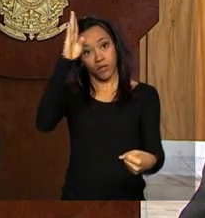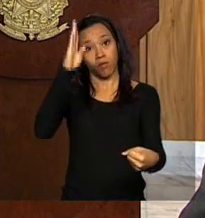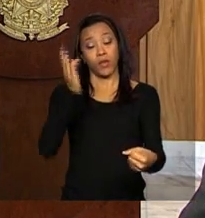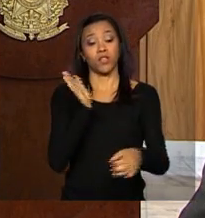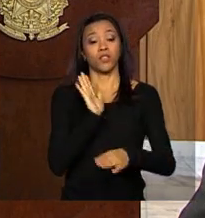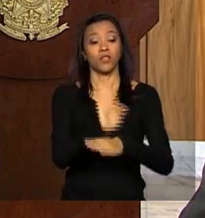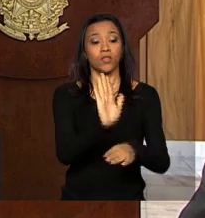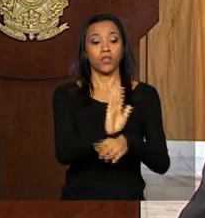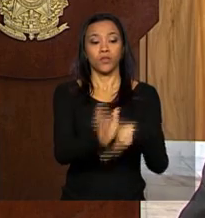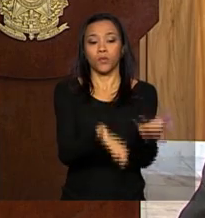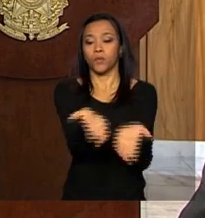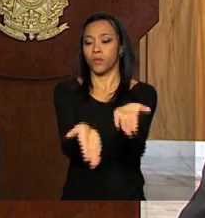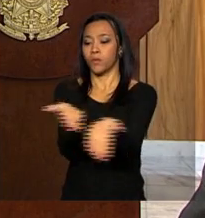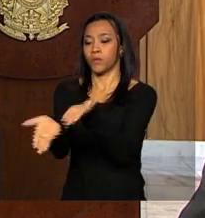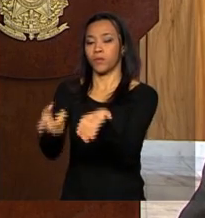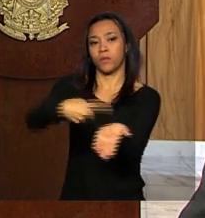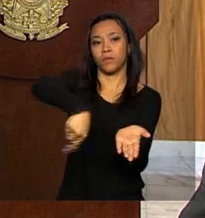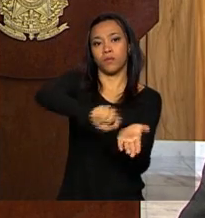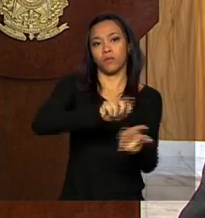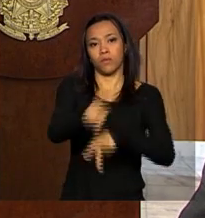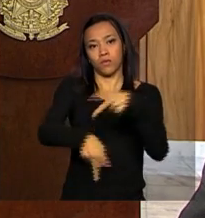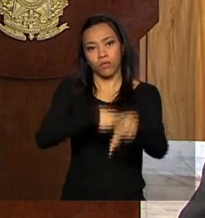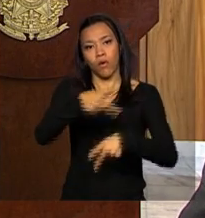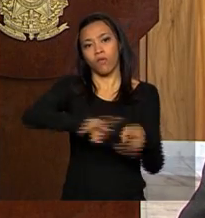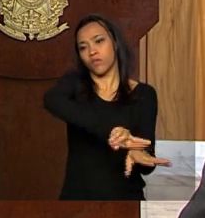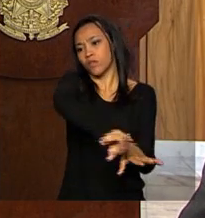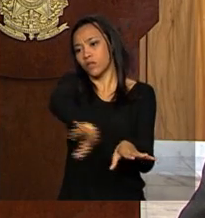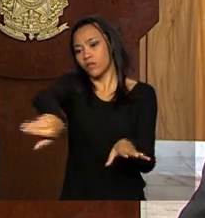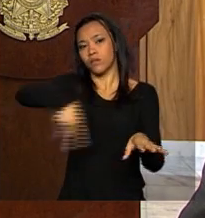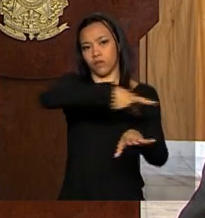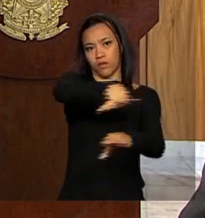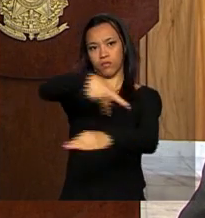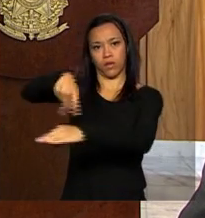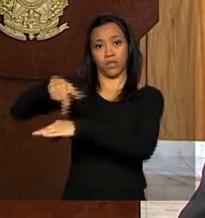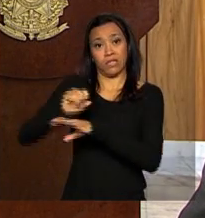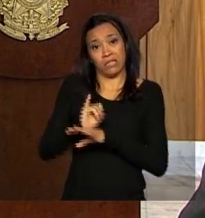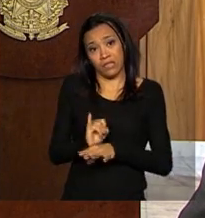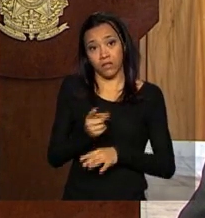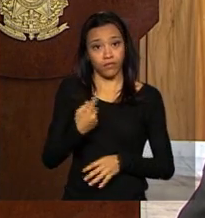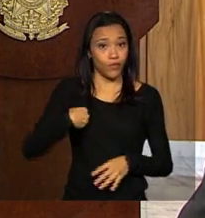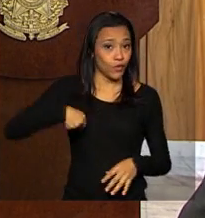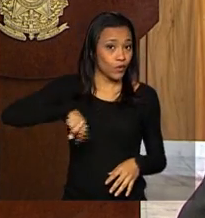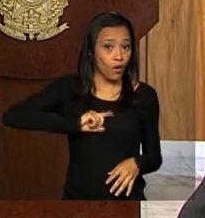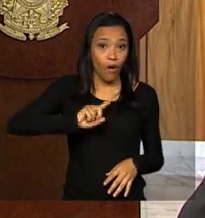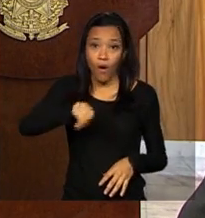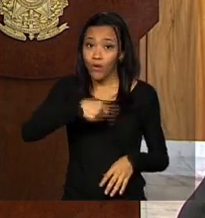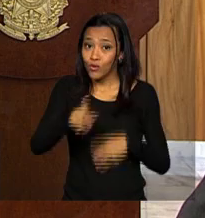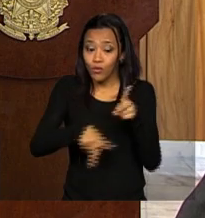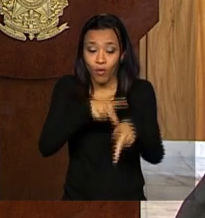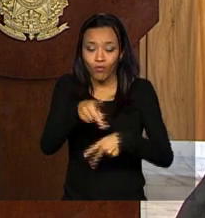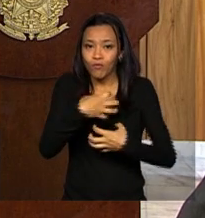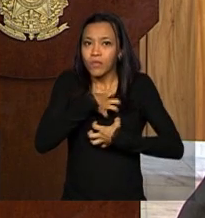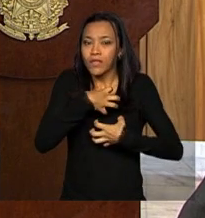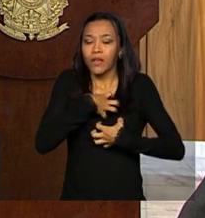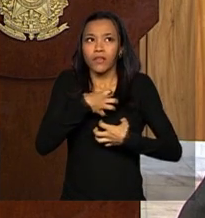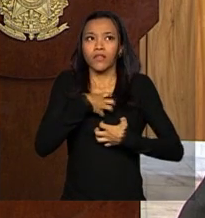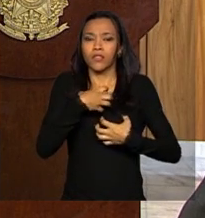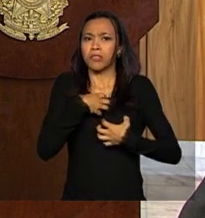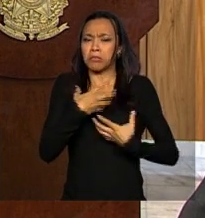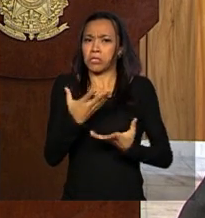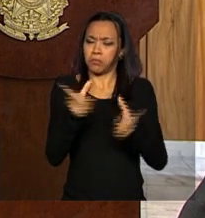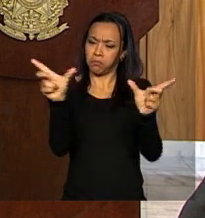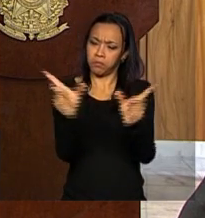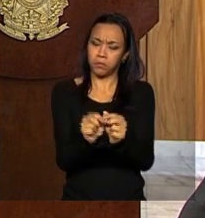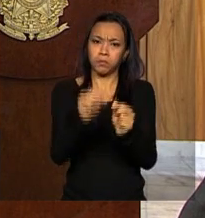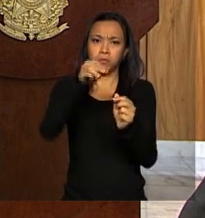povos. Porque se os nossos povos não sentem que o Mercosul